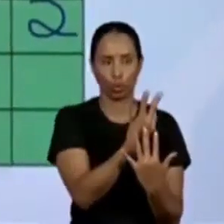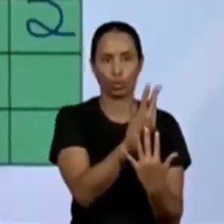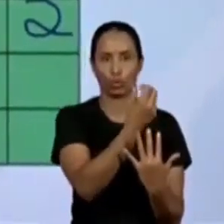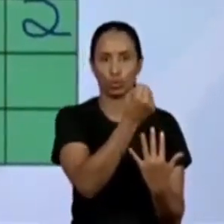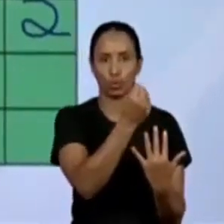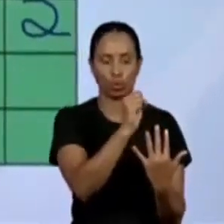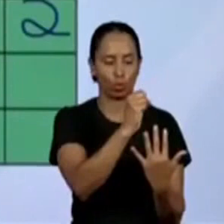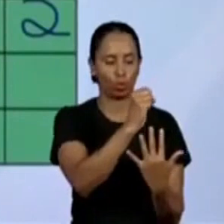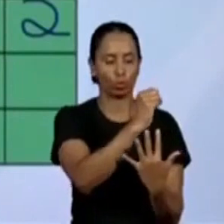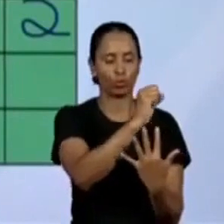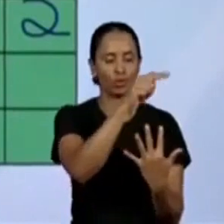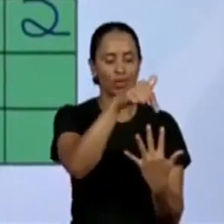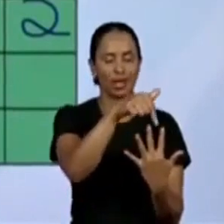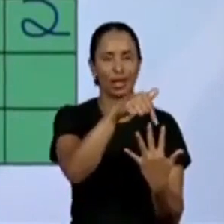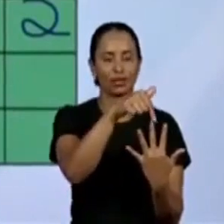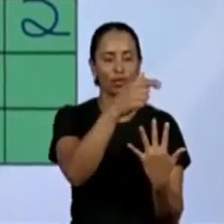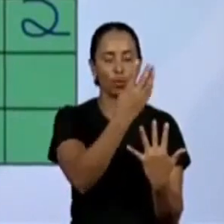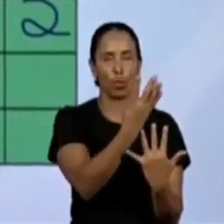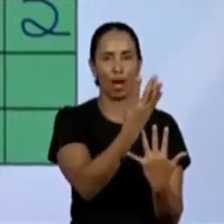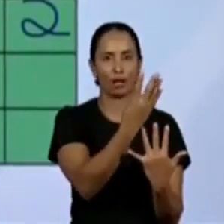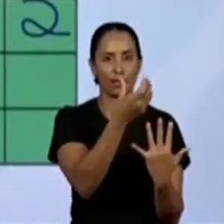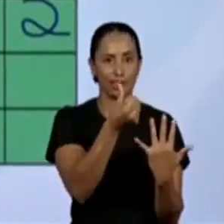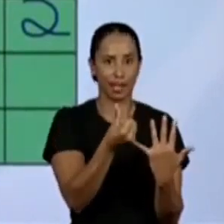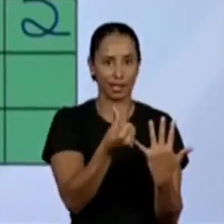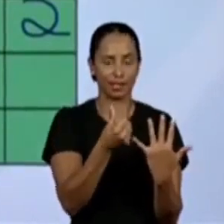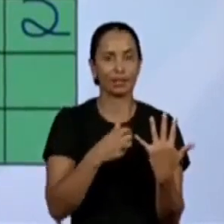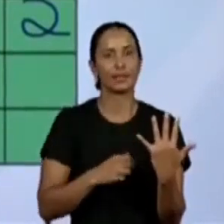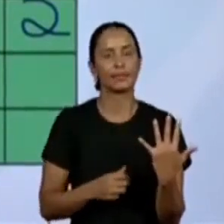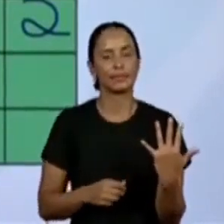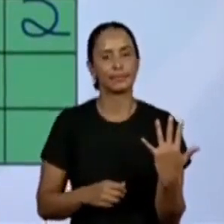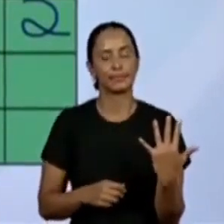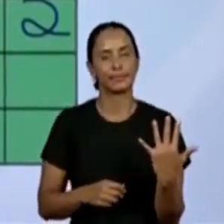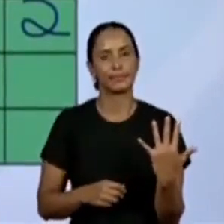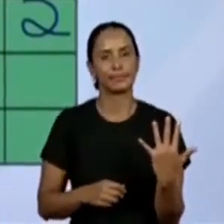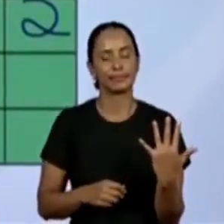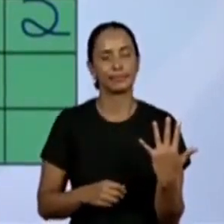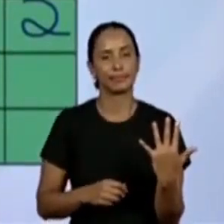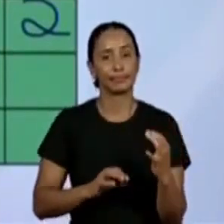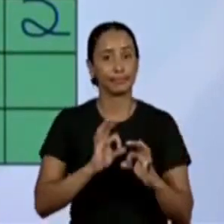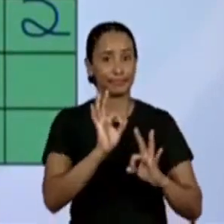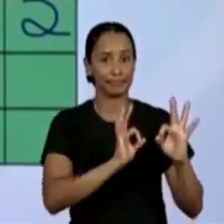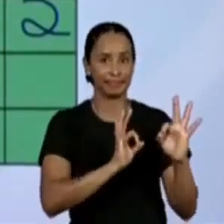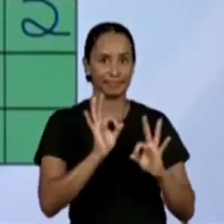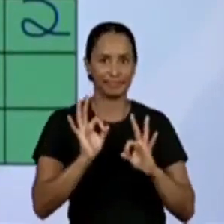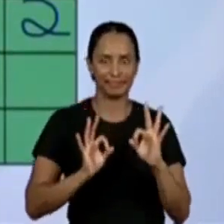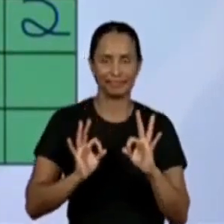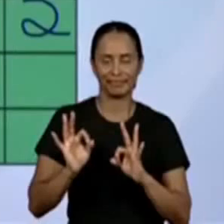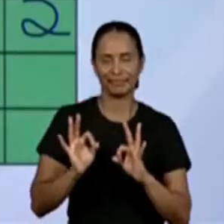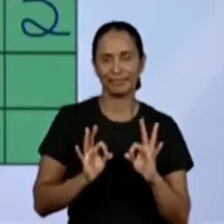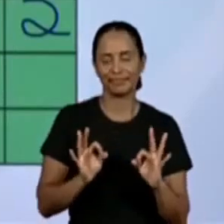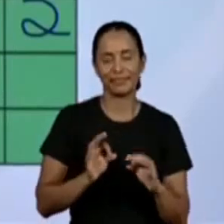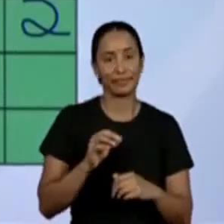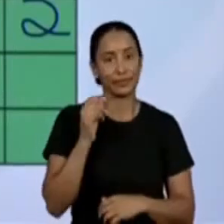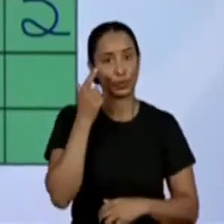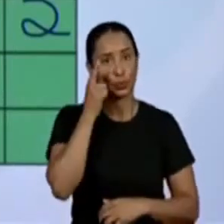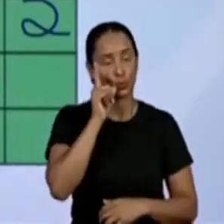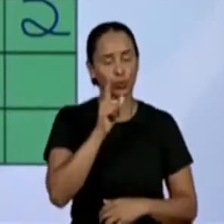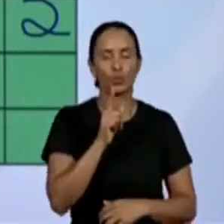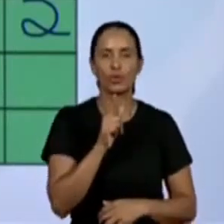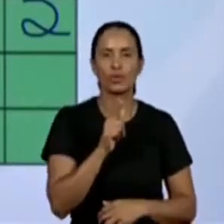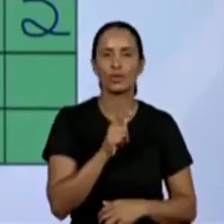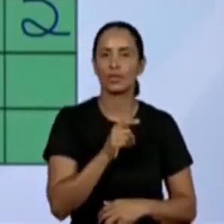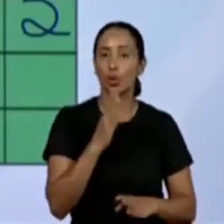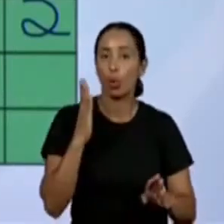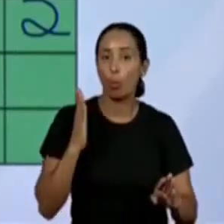7, 4, 6. É assim que eu consigo ordenar, né? É assim que eu consigo colocar em